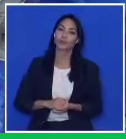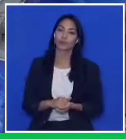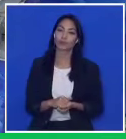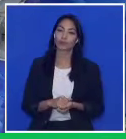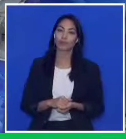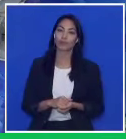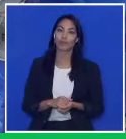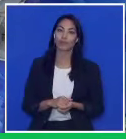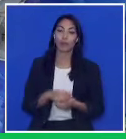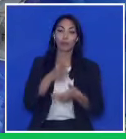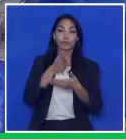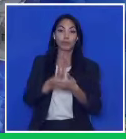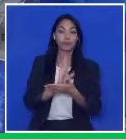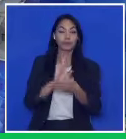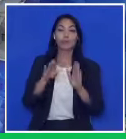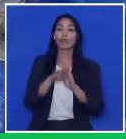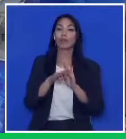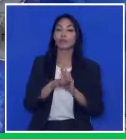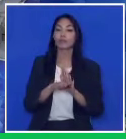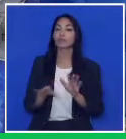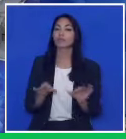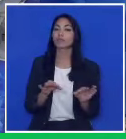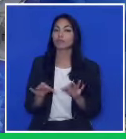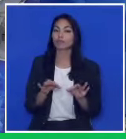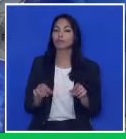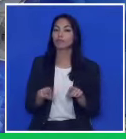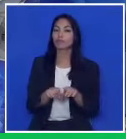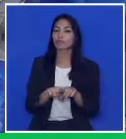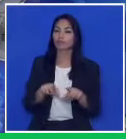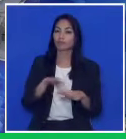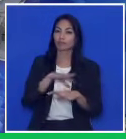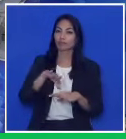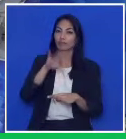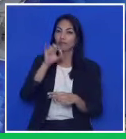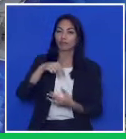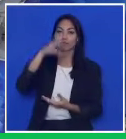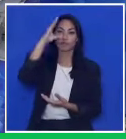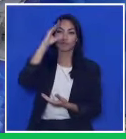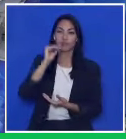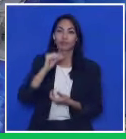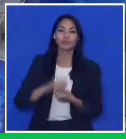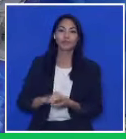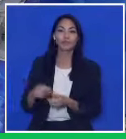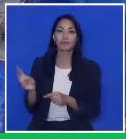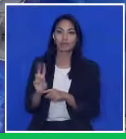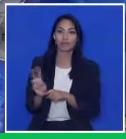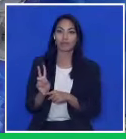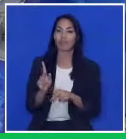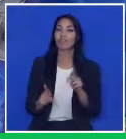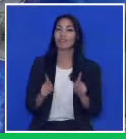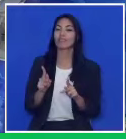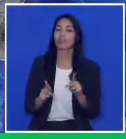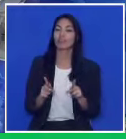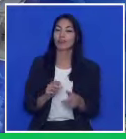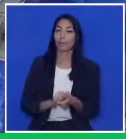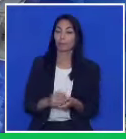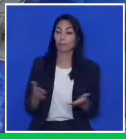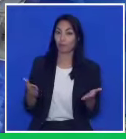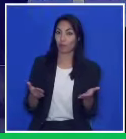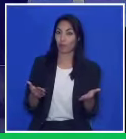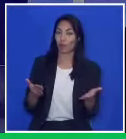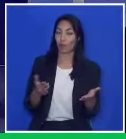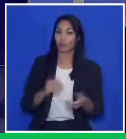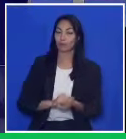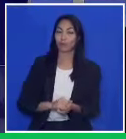no Facebook. Para validar todo o processo de preparação e também o sorteio desta noite, a gente conta com a presença de duas